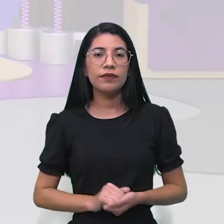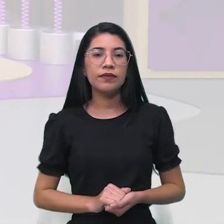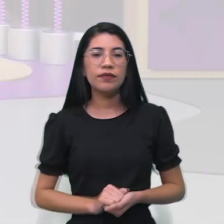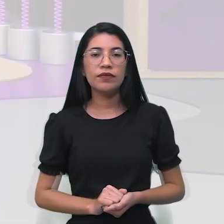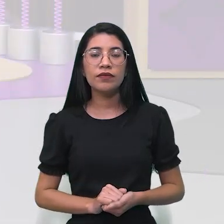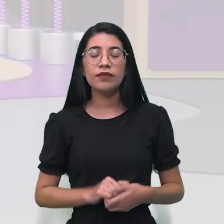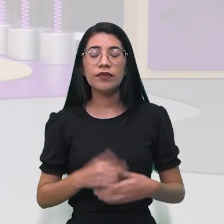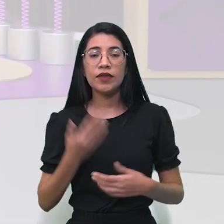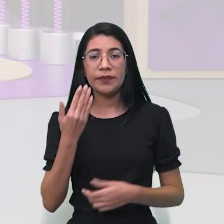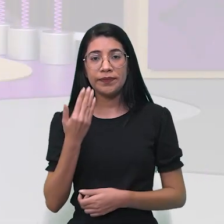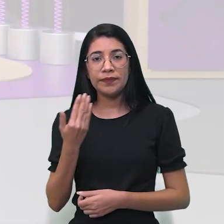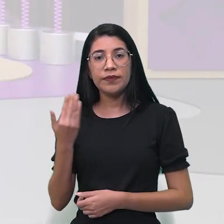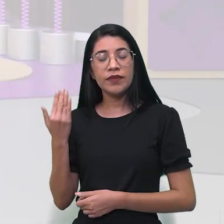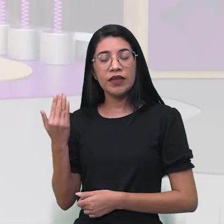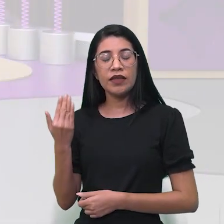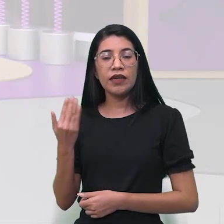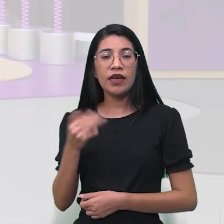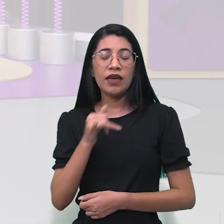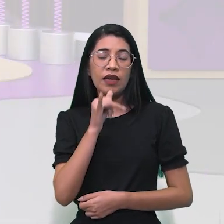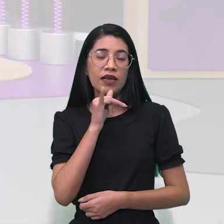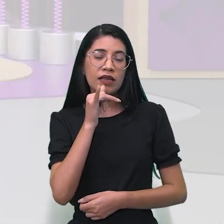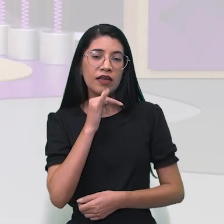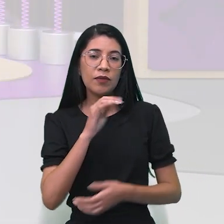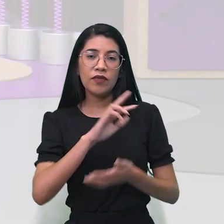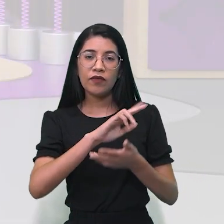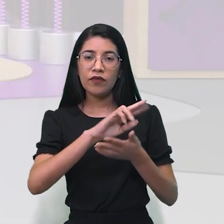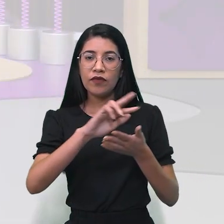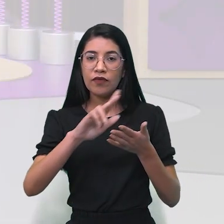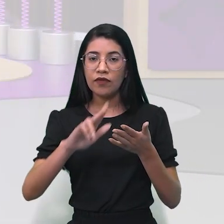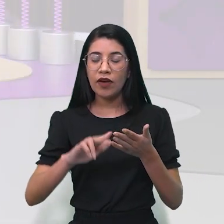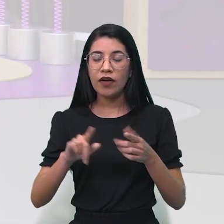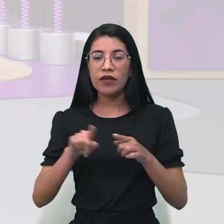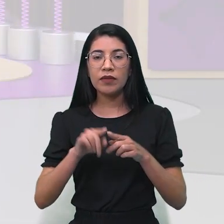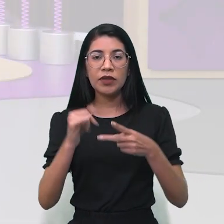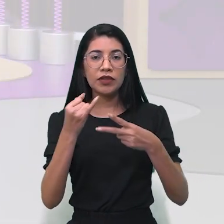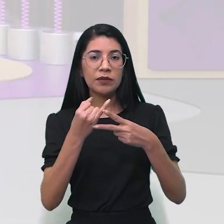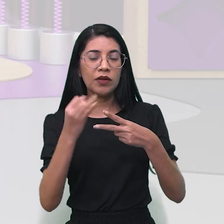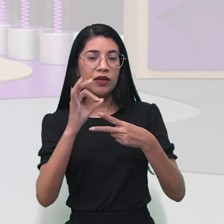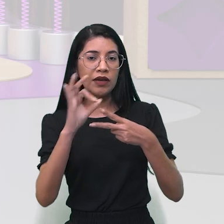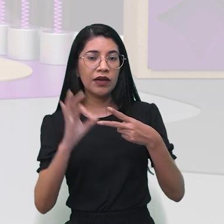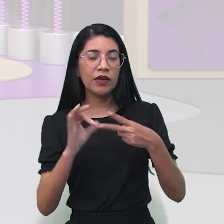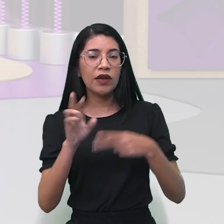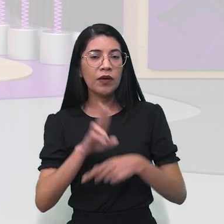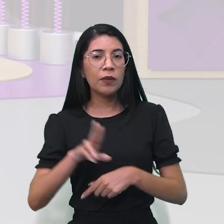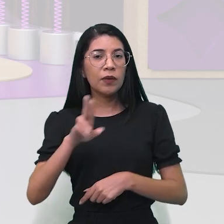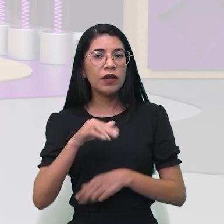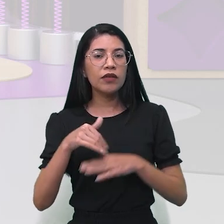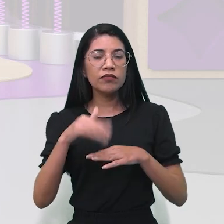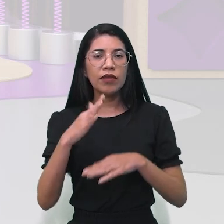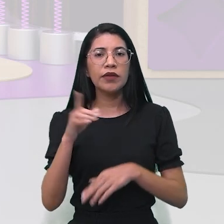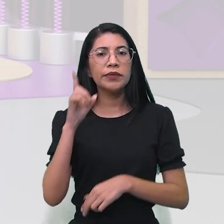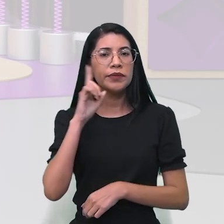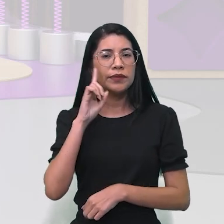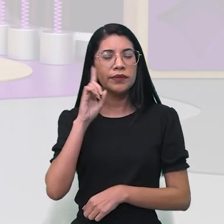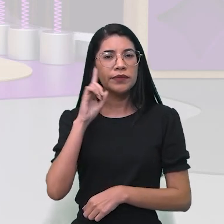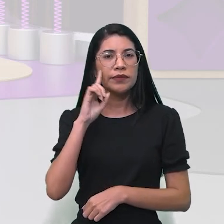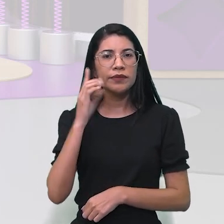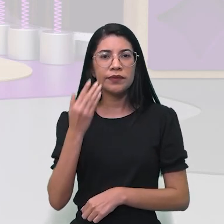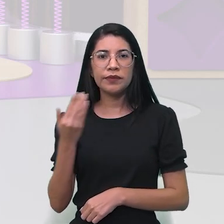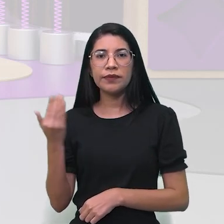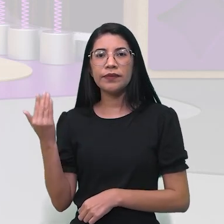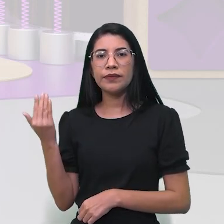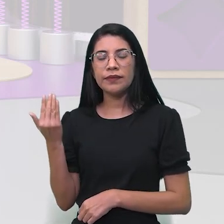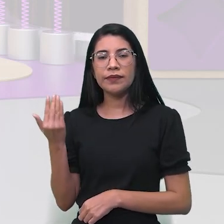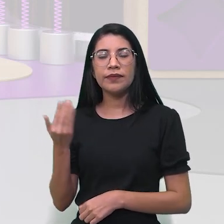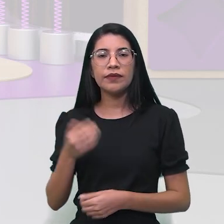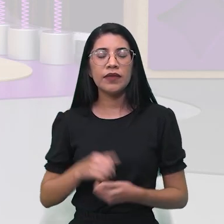Então, olha só, nós temos aqui mais alguns polígonos regulares, que são os polígonos mais utilizados no nosso cotidiano, tá? Olha